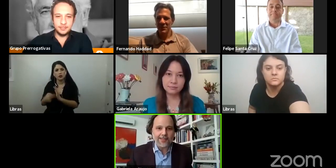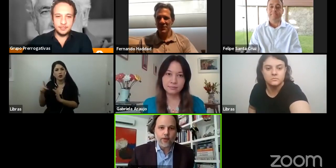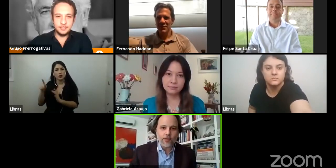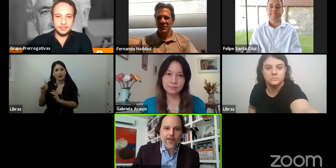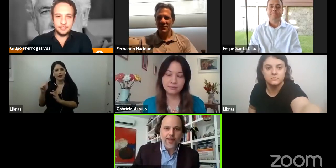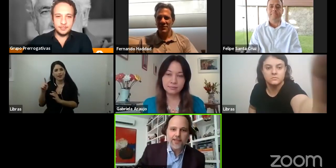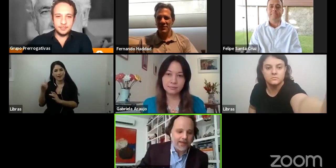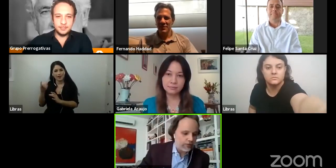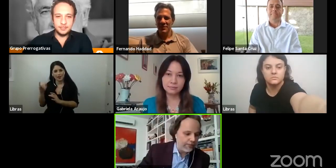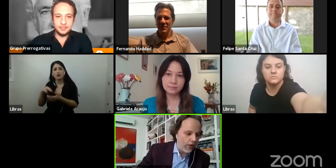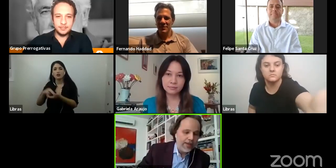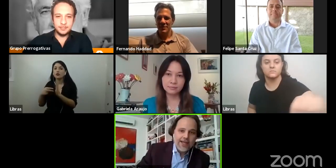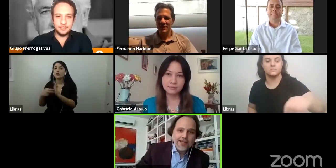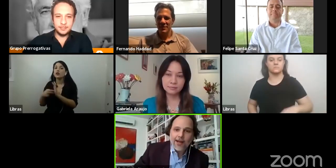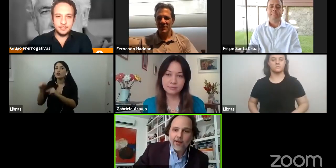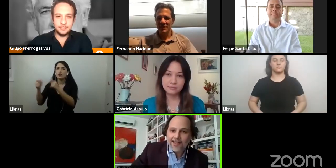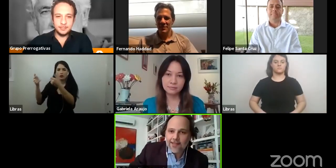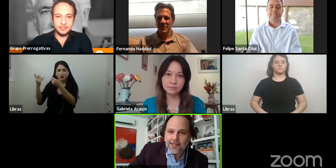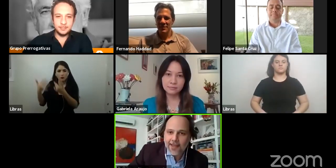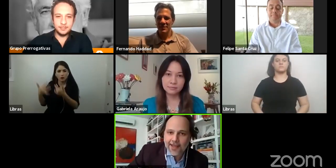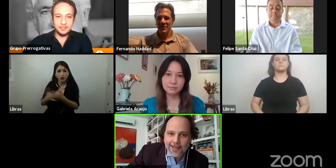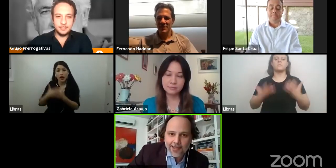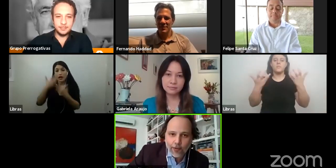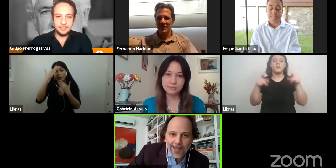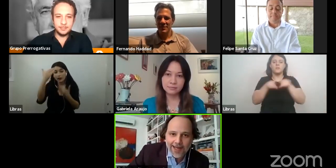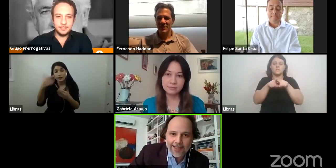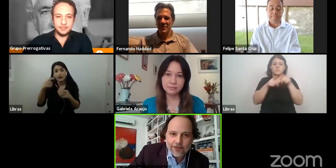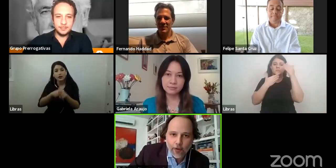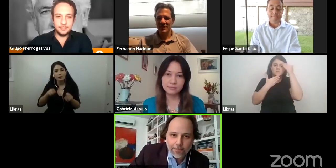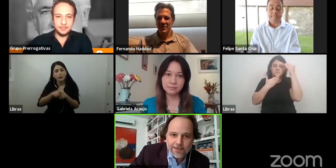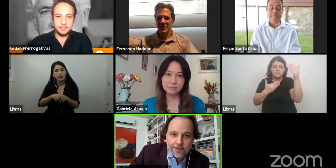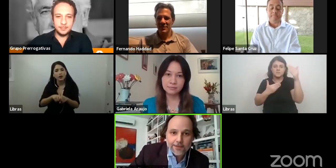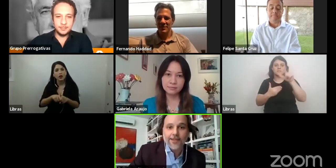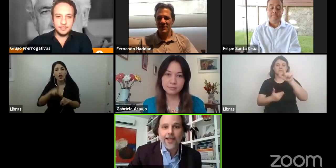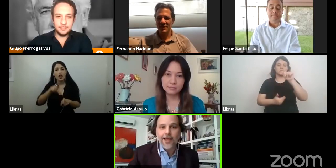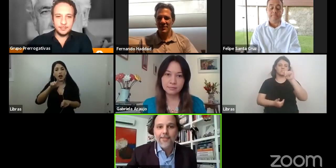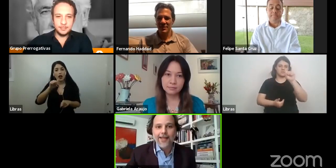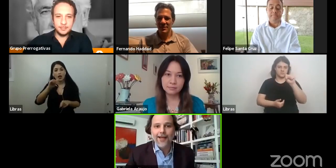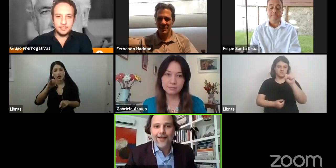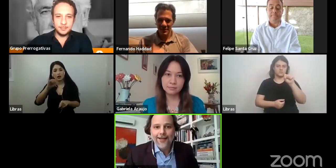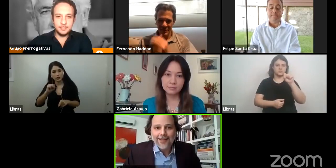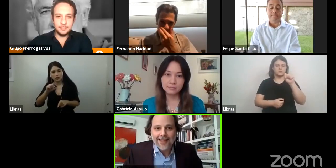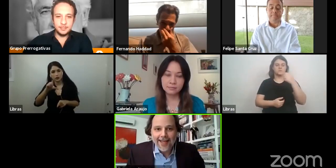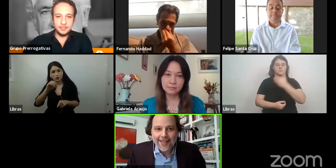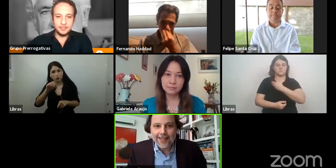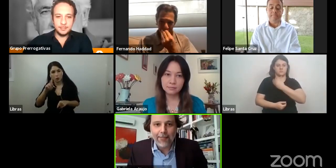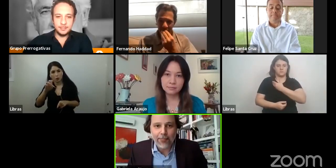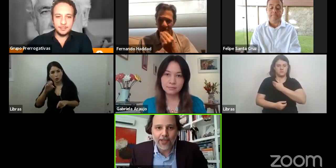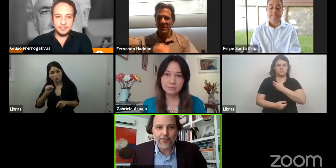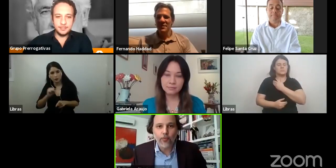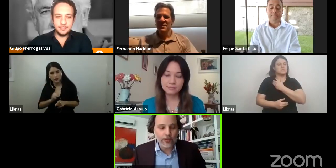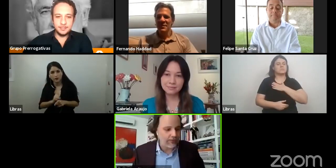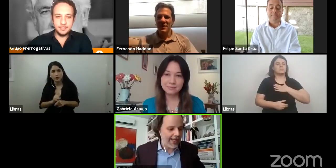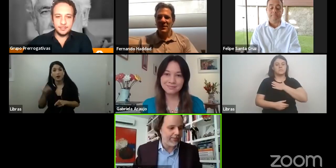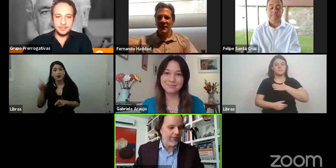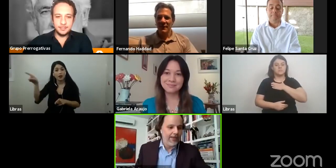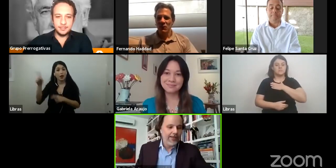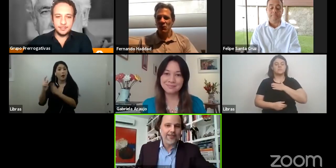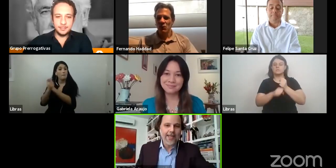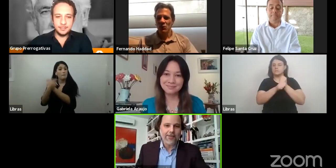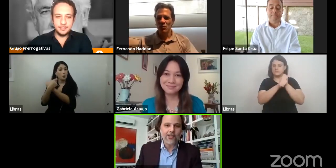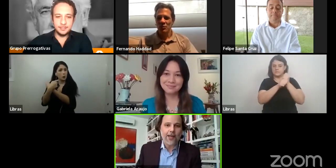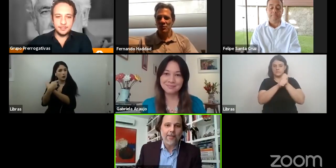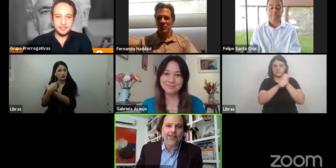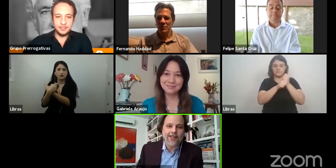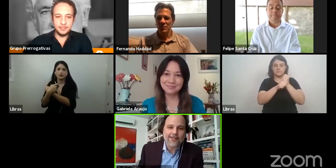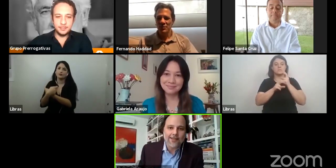nosso presidente Santa Cruz falar a respeito. Bom, quero agradecer também a querida colega Laís Lopes, que é amiga querida da PUC de muito tempo,